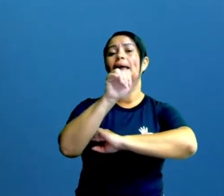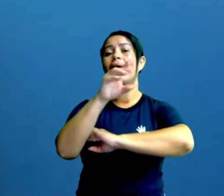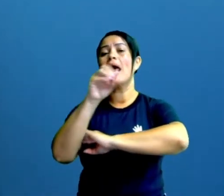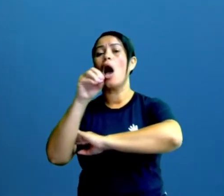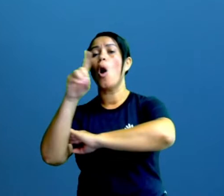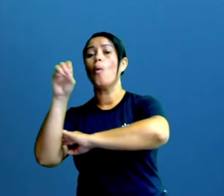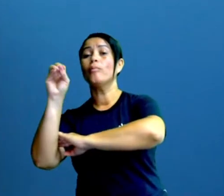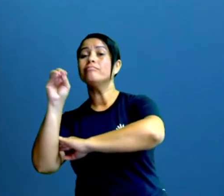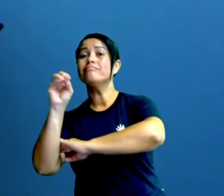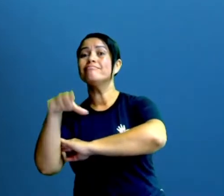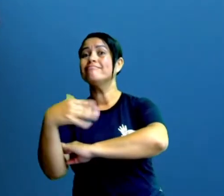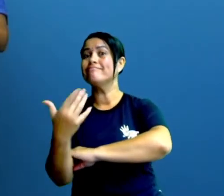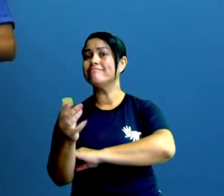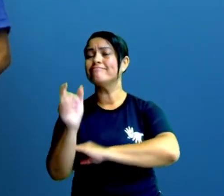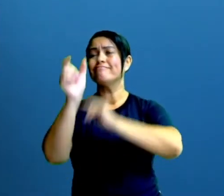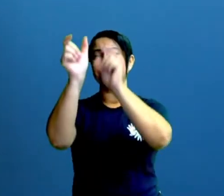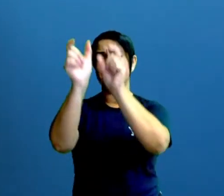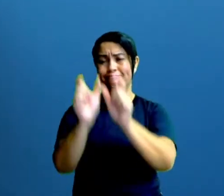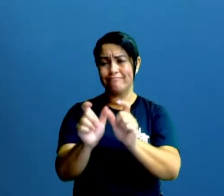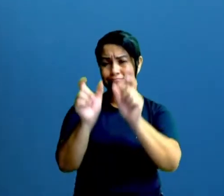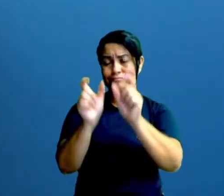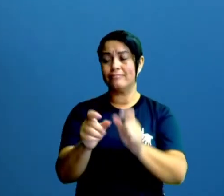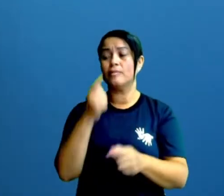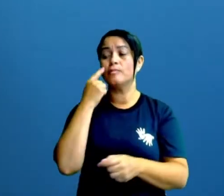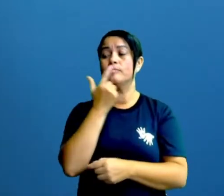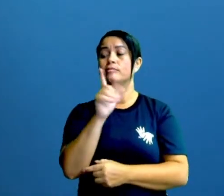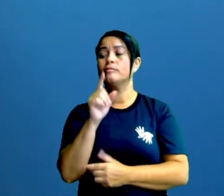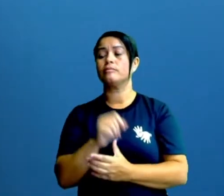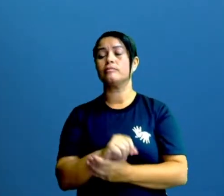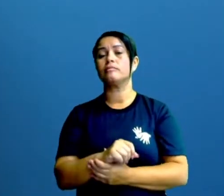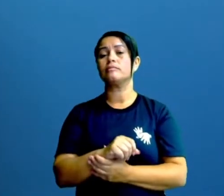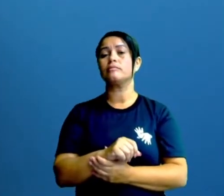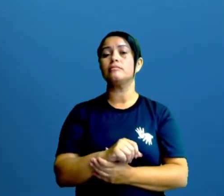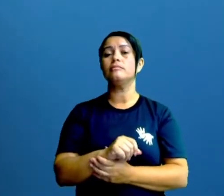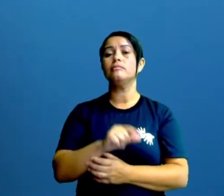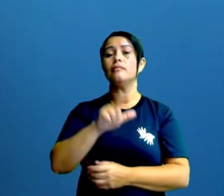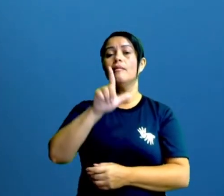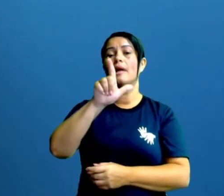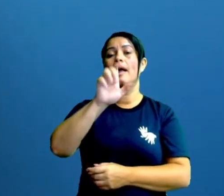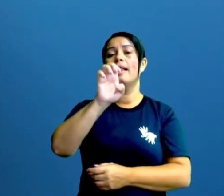tubarão vamos passar para as outras leão